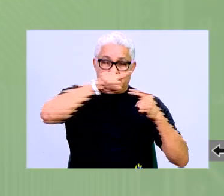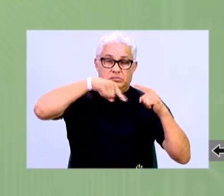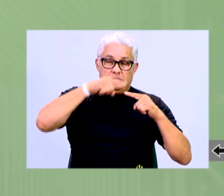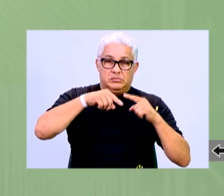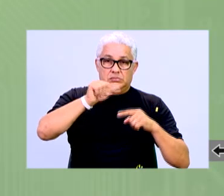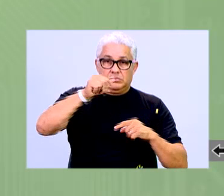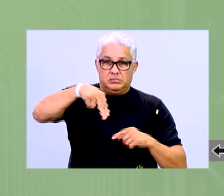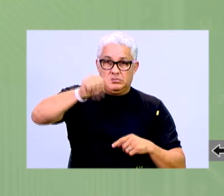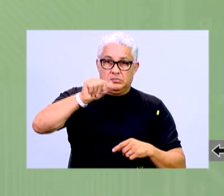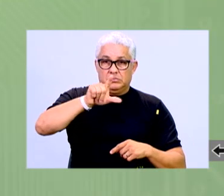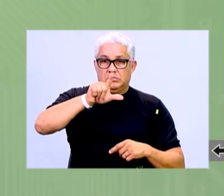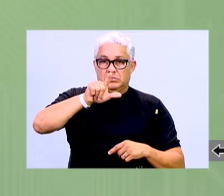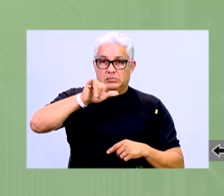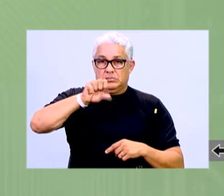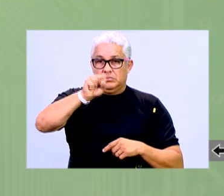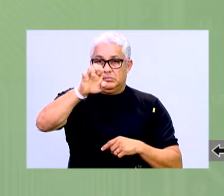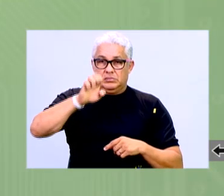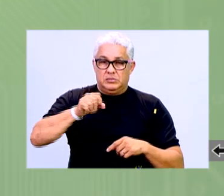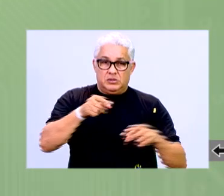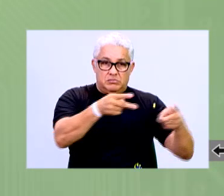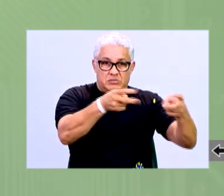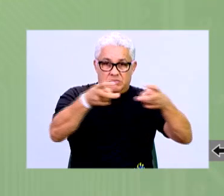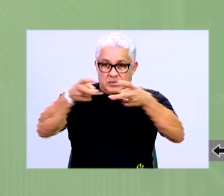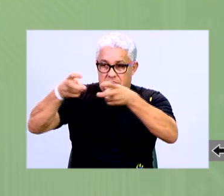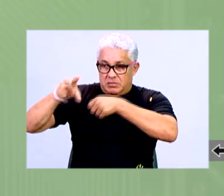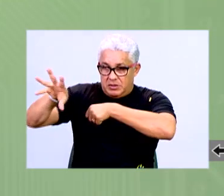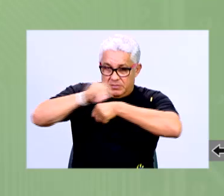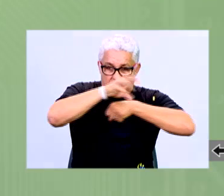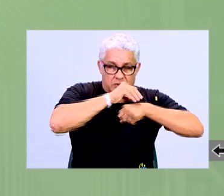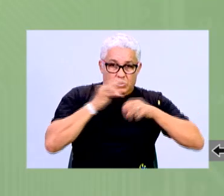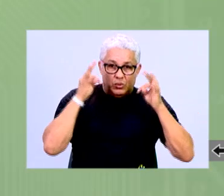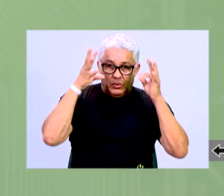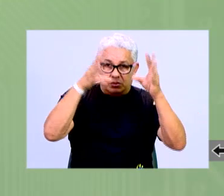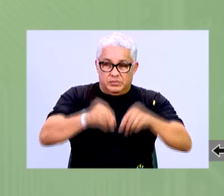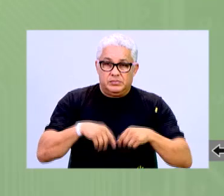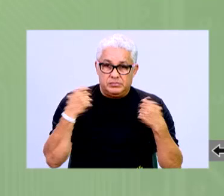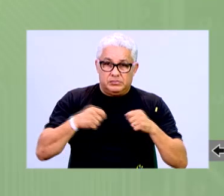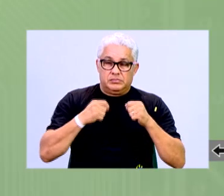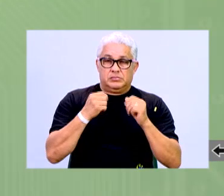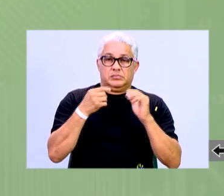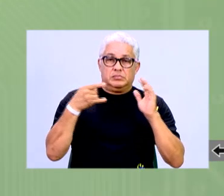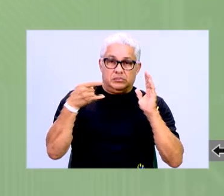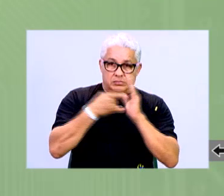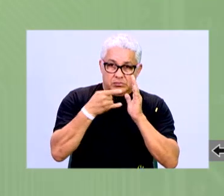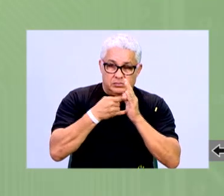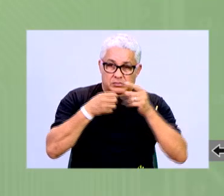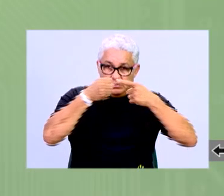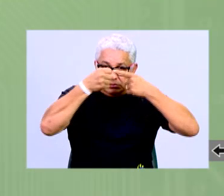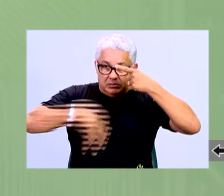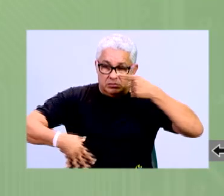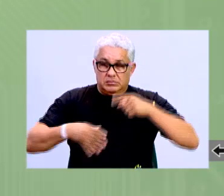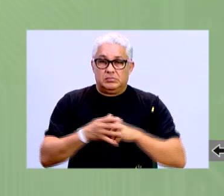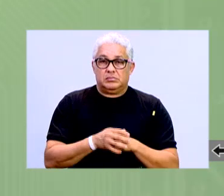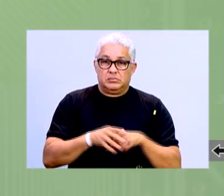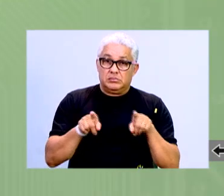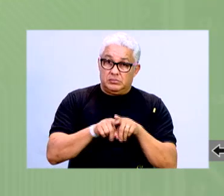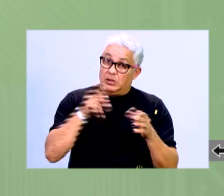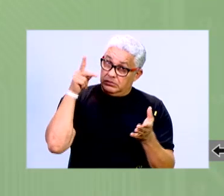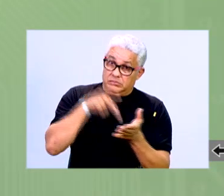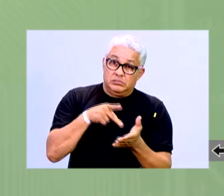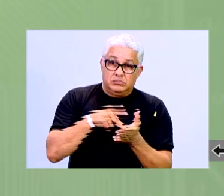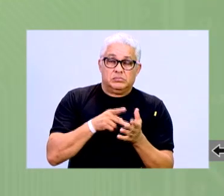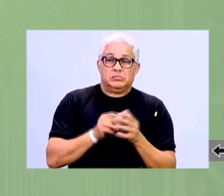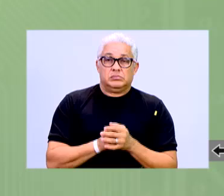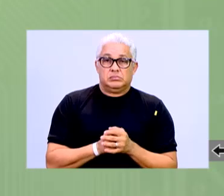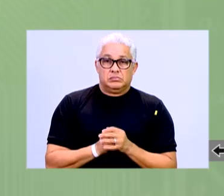é capturar todos os requisitos para o software que está sendo desenvolvido e apenas aqueles requisitos verdadeiros,